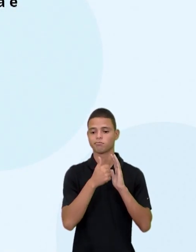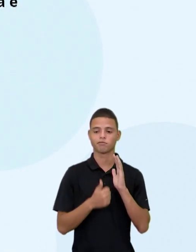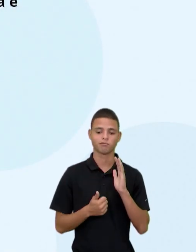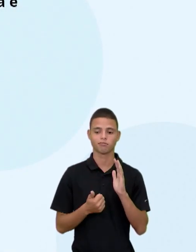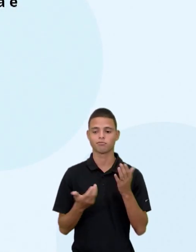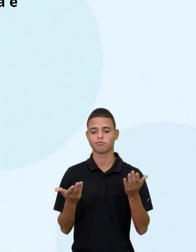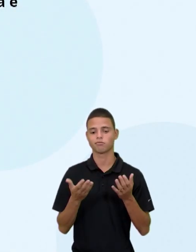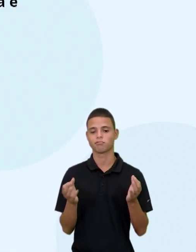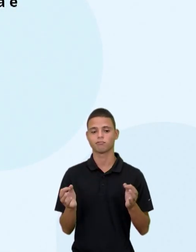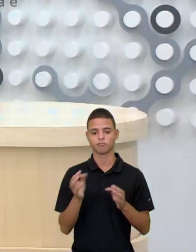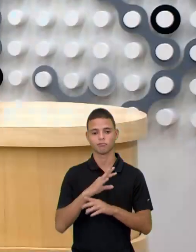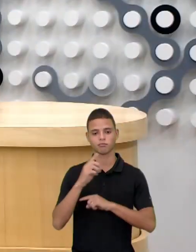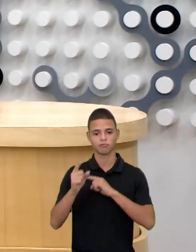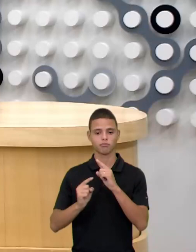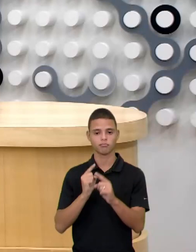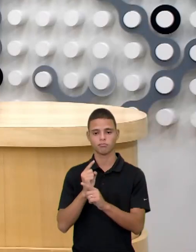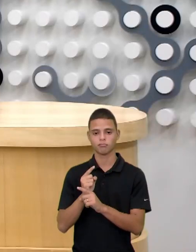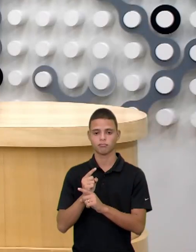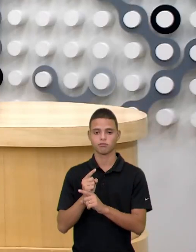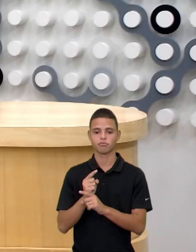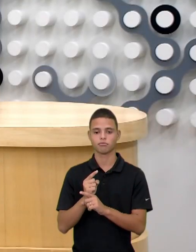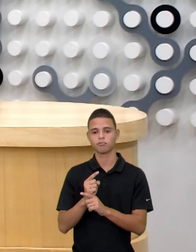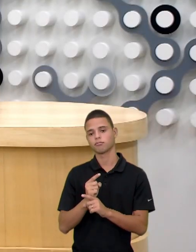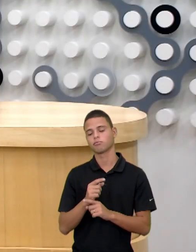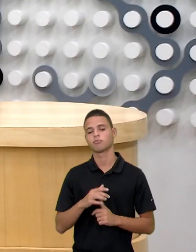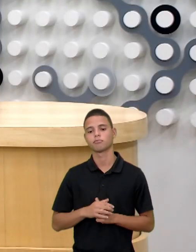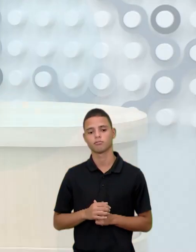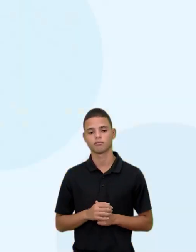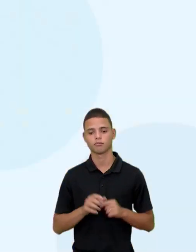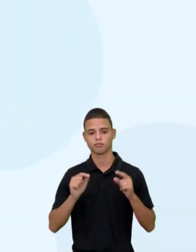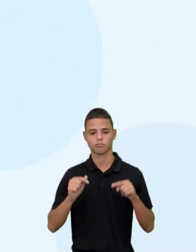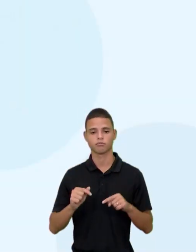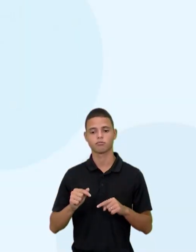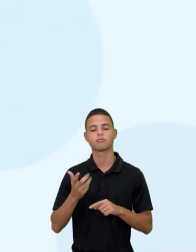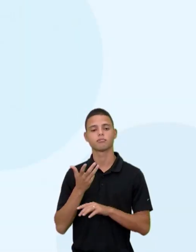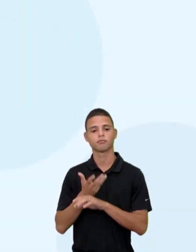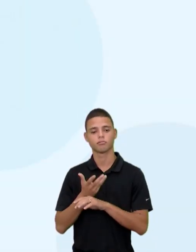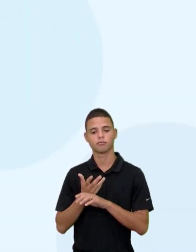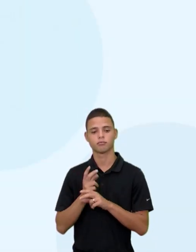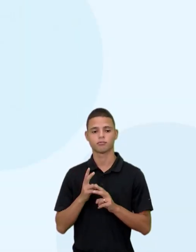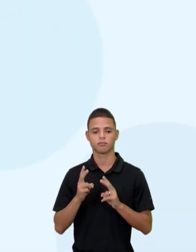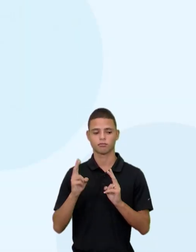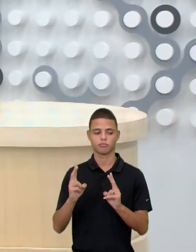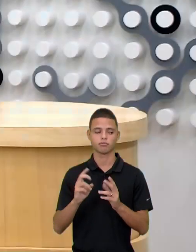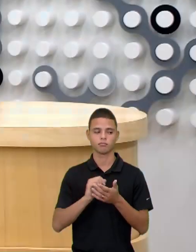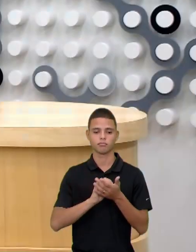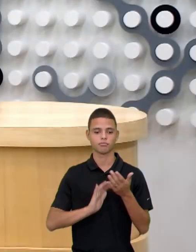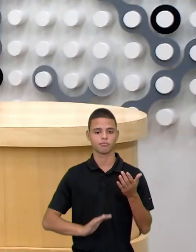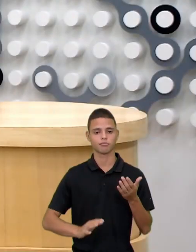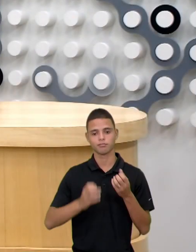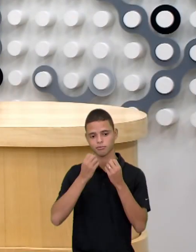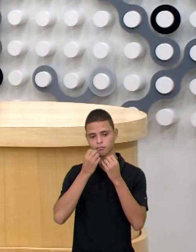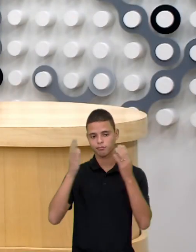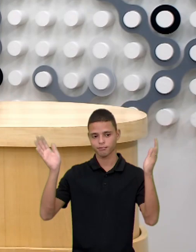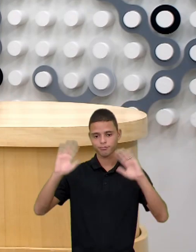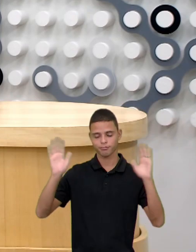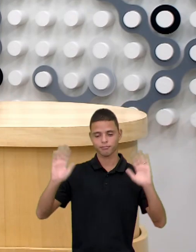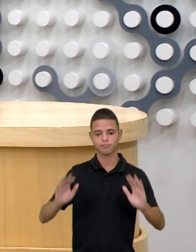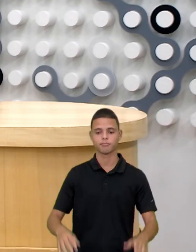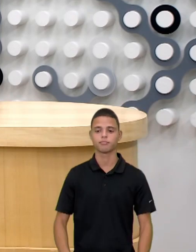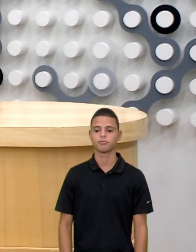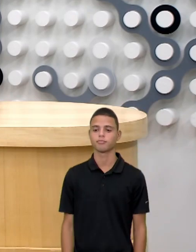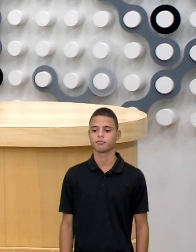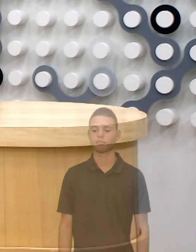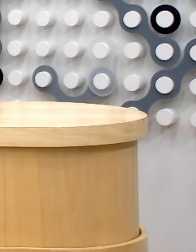nós estaremos nos vendo aí nas próximas aulas, né, deste componente, seguindo as atividades. Um forte abraço a todos e até a próxima.